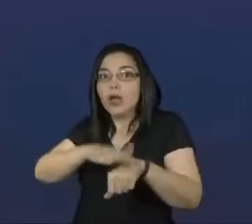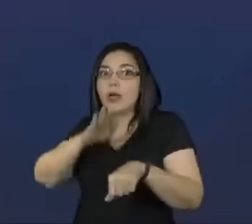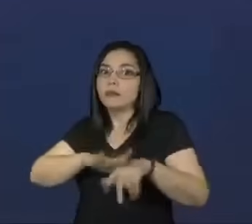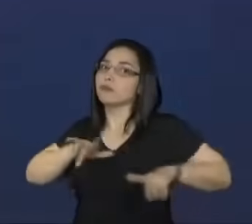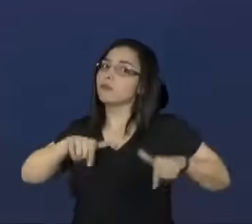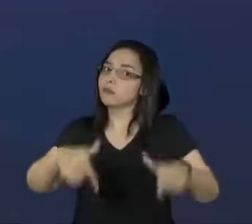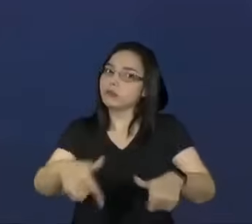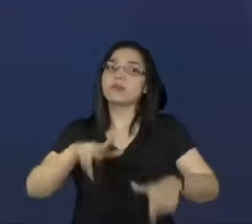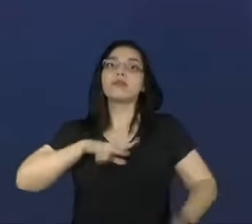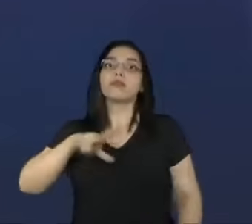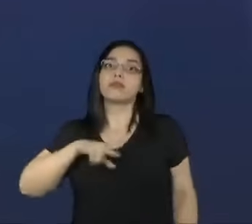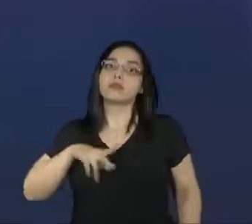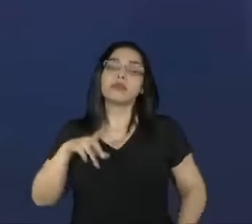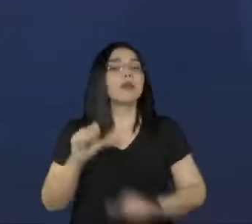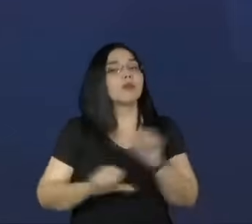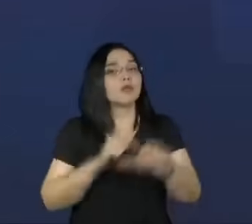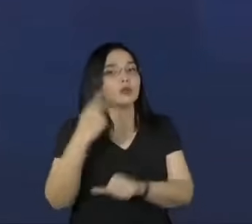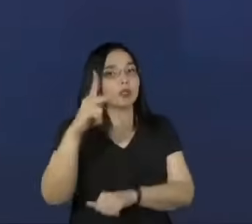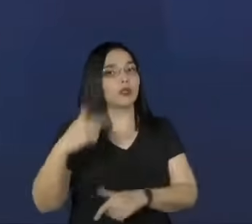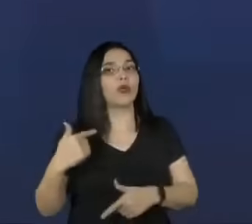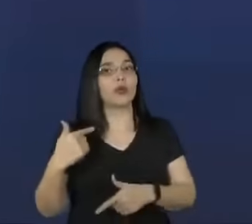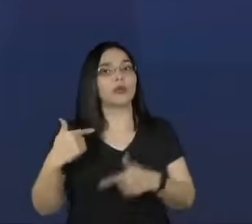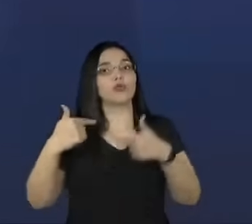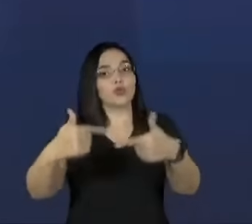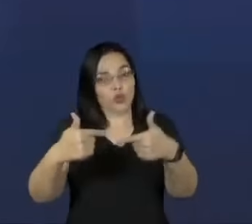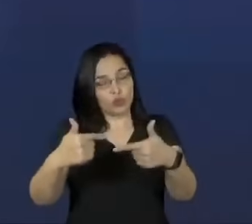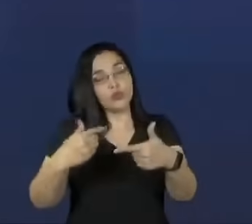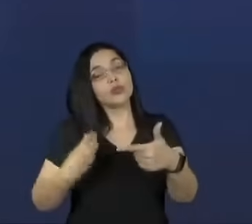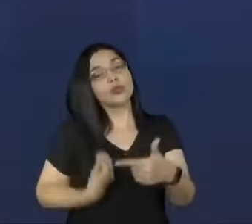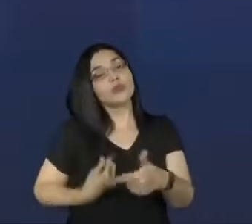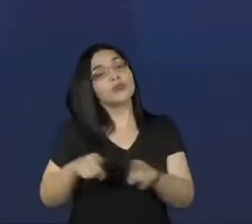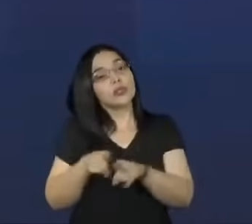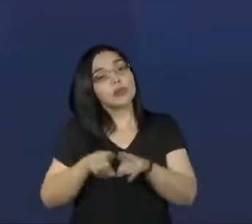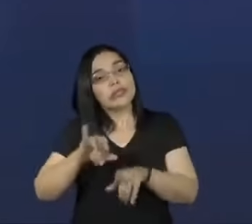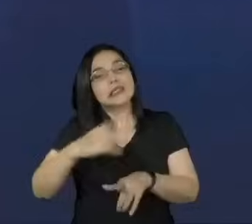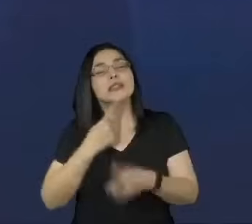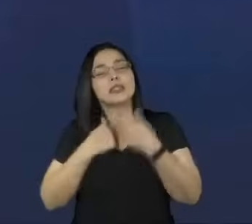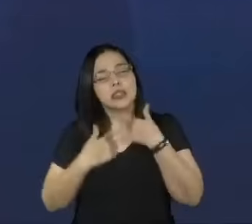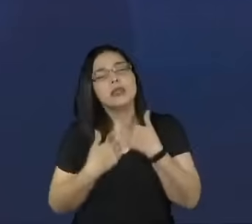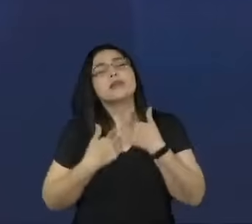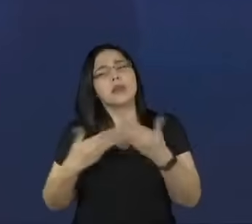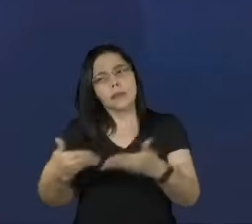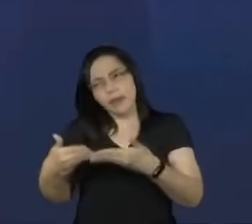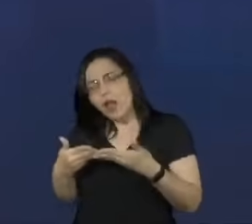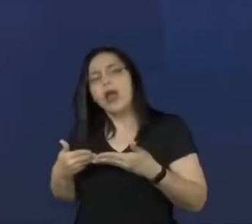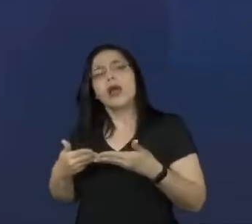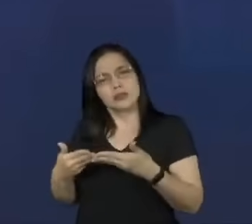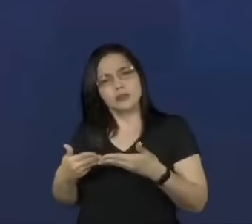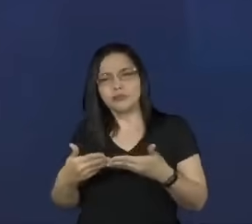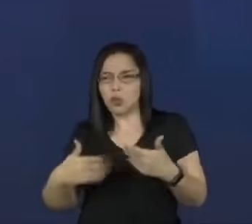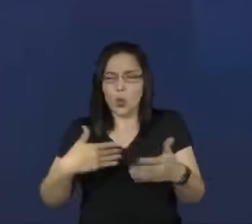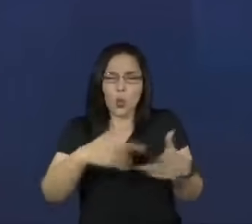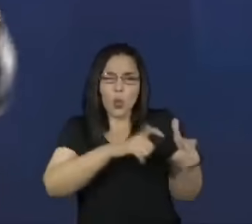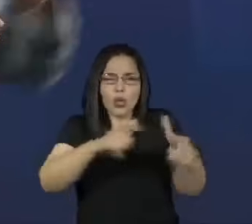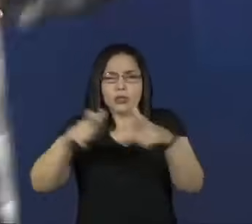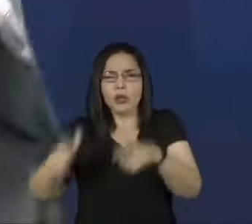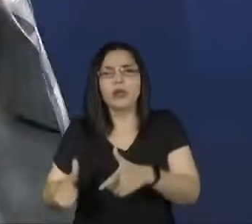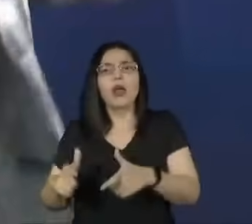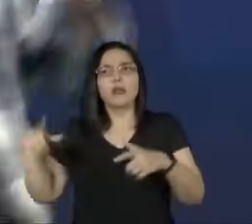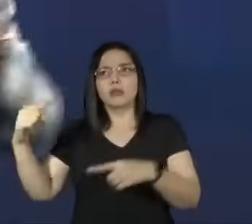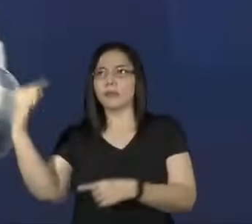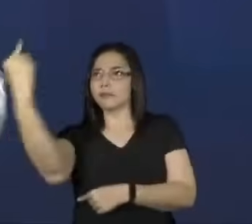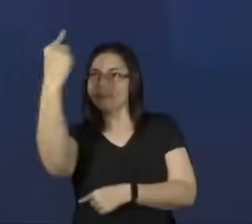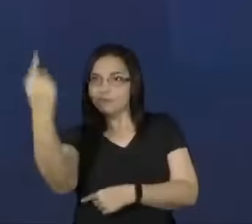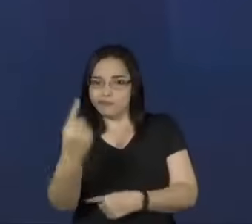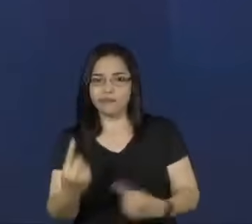a tua sorte a tua vida e se você quer eu quero orar e se você deseja Eu quero convidar você a pedir licença Onde você está descer da galeria